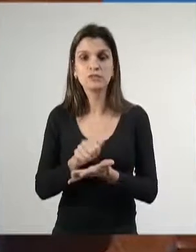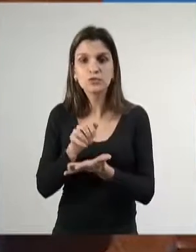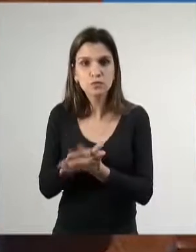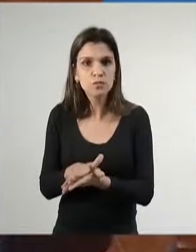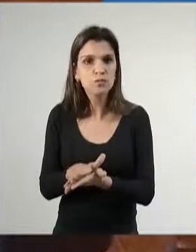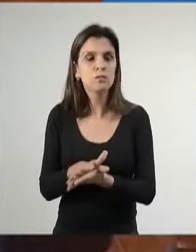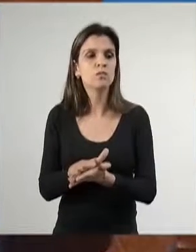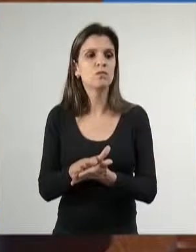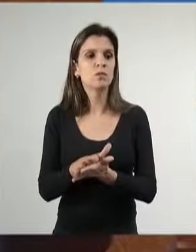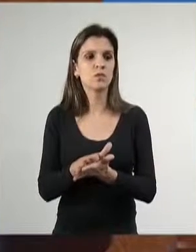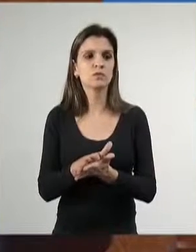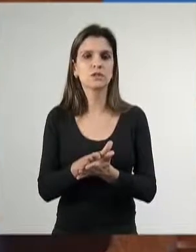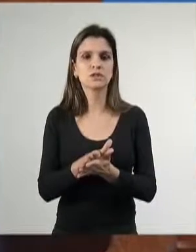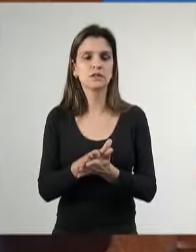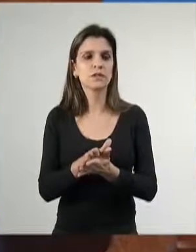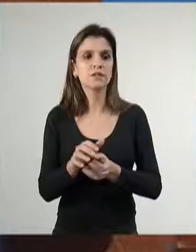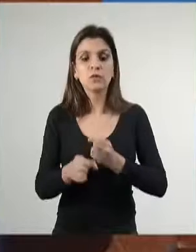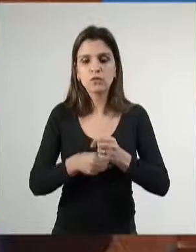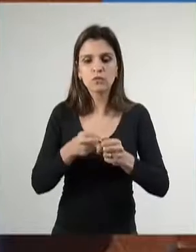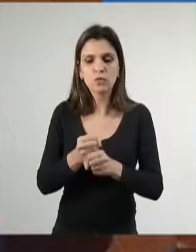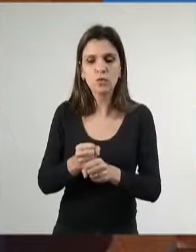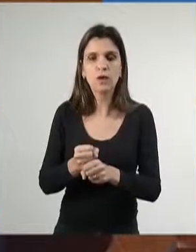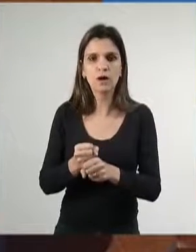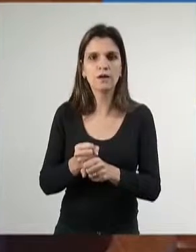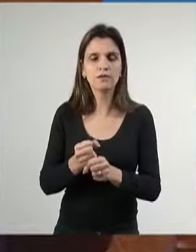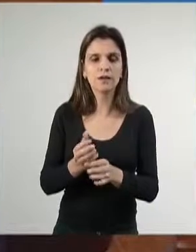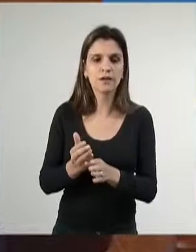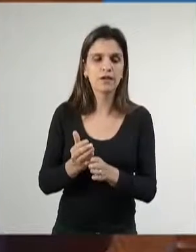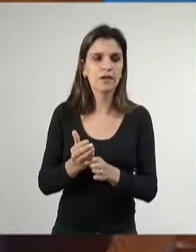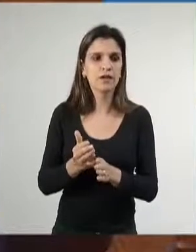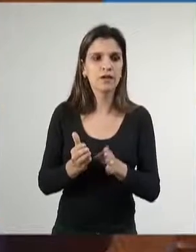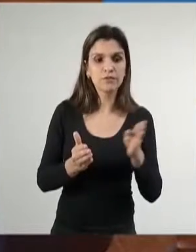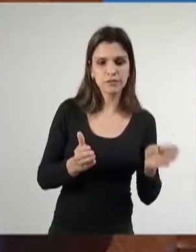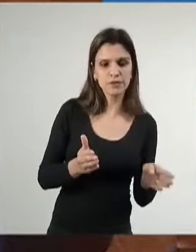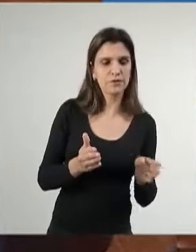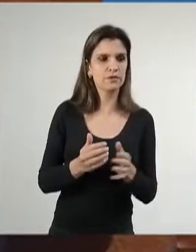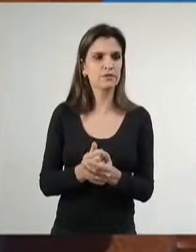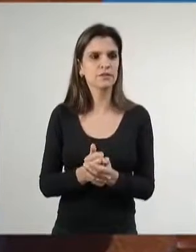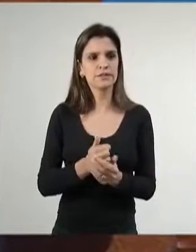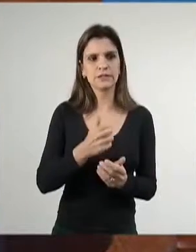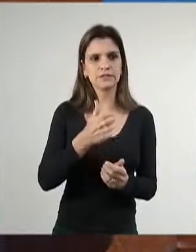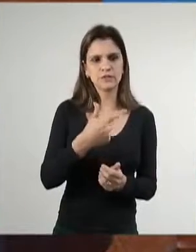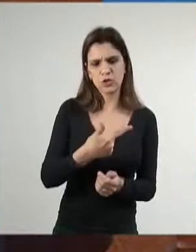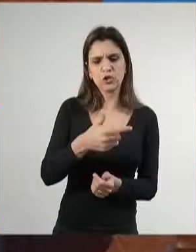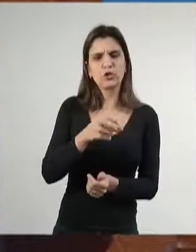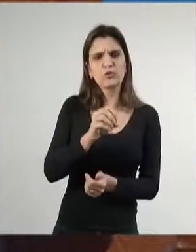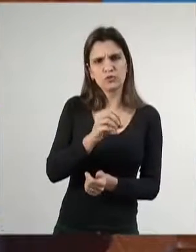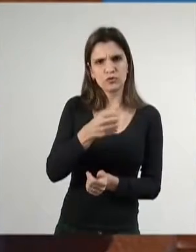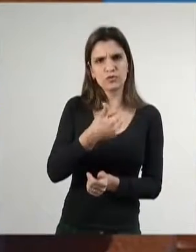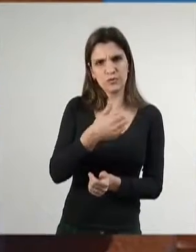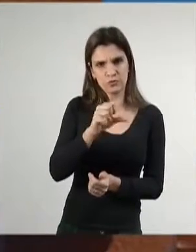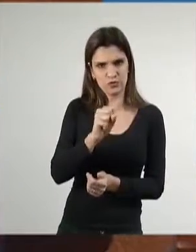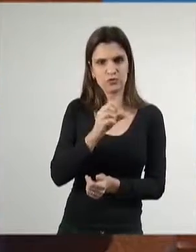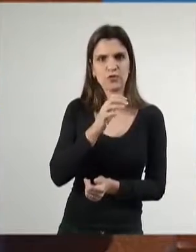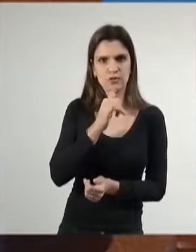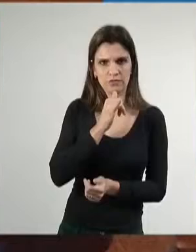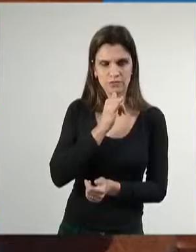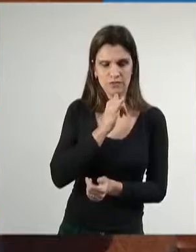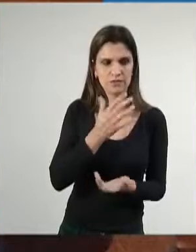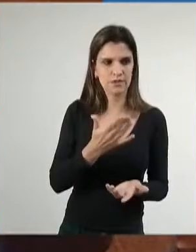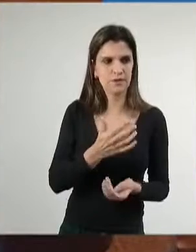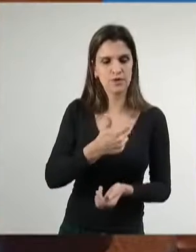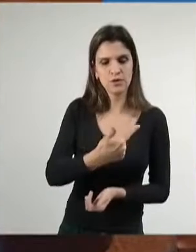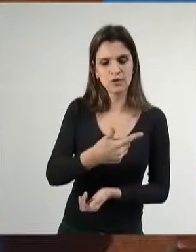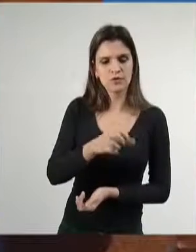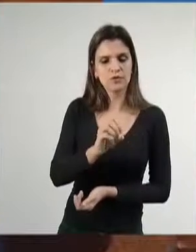ano civil anterior. Portanto, ele receberia desconto agora, em 2018, se ele não